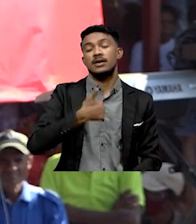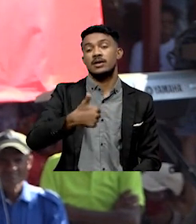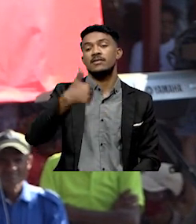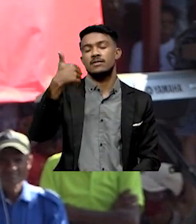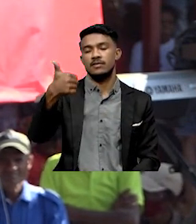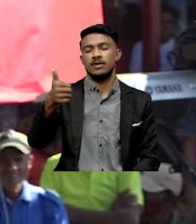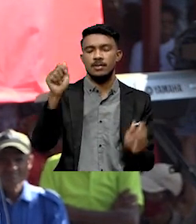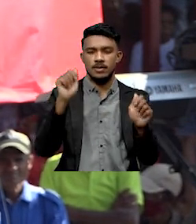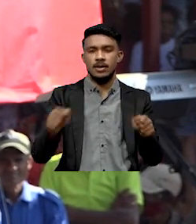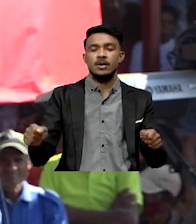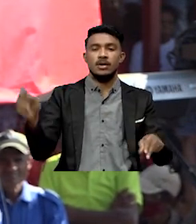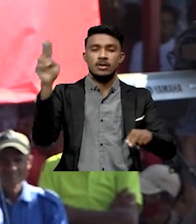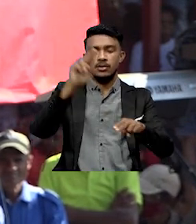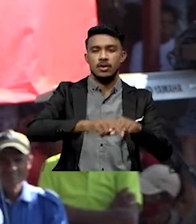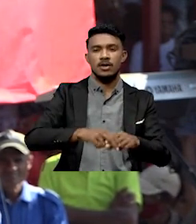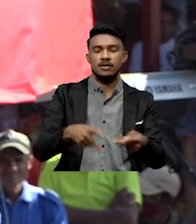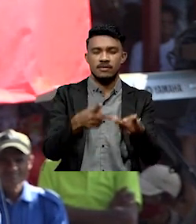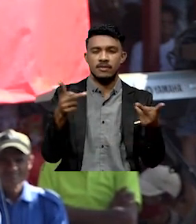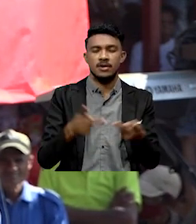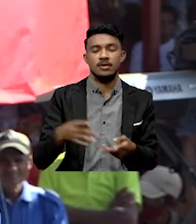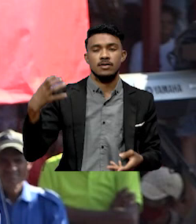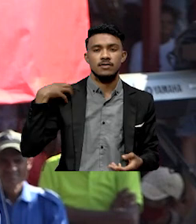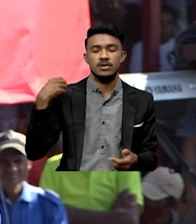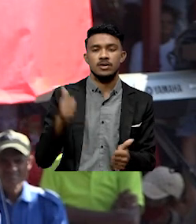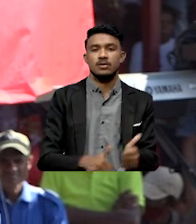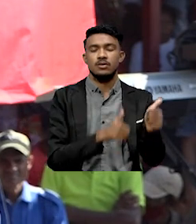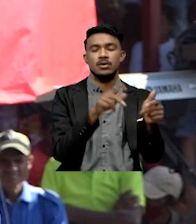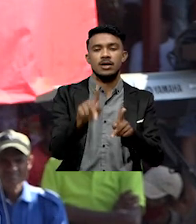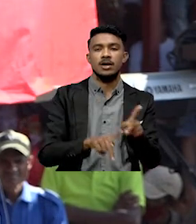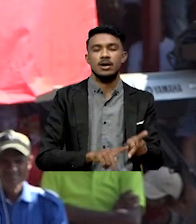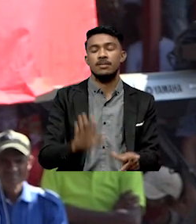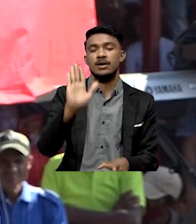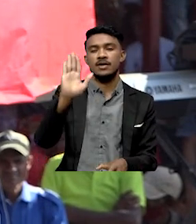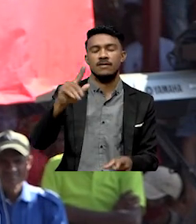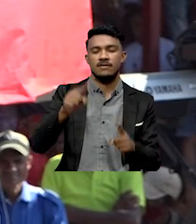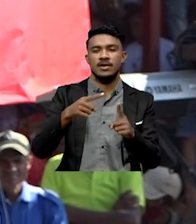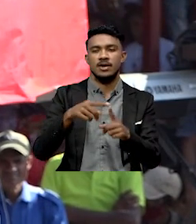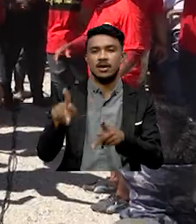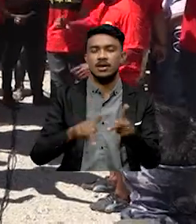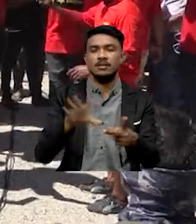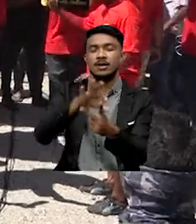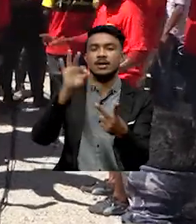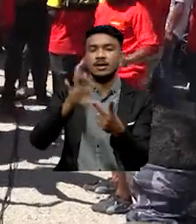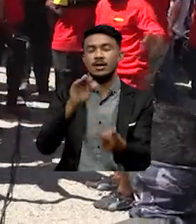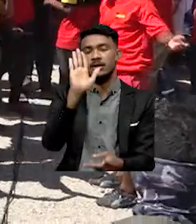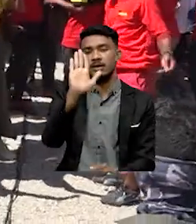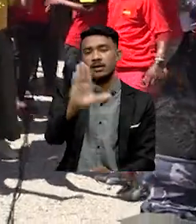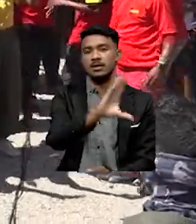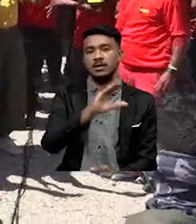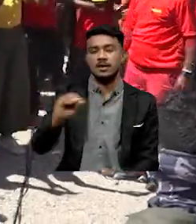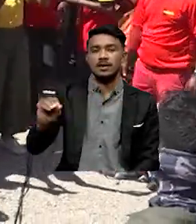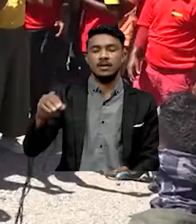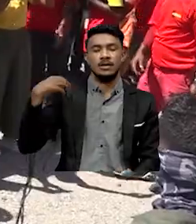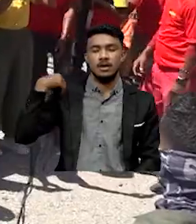mas bem, tu ire palácio presidente nian, tu ire vontade povo ninian, vai ir a povo maioria ele nian. Kandidatu se festadu ho